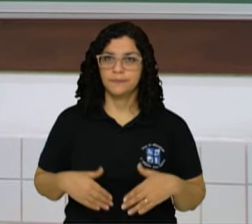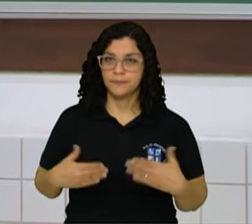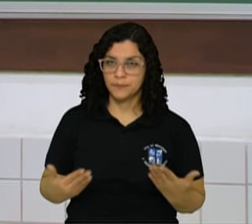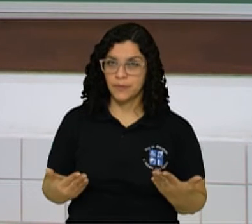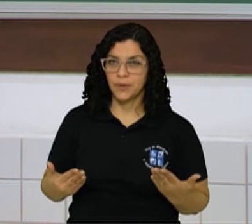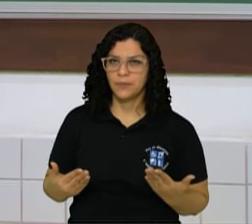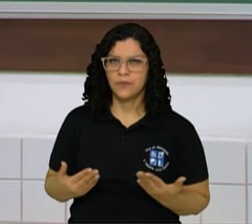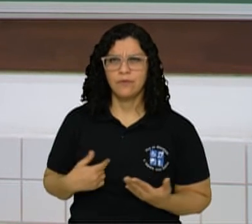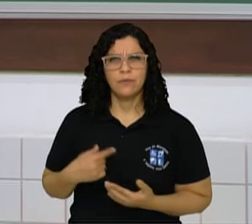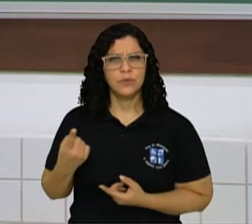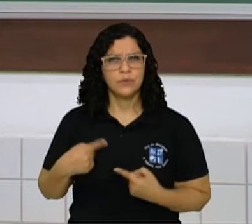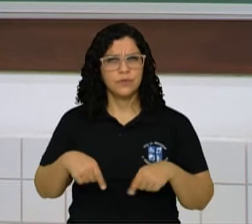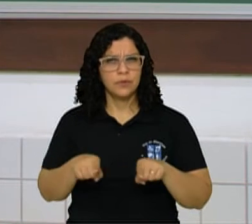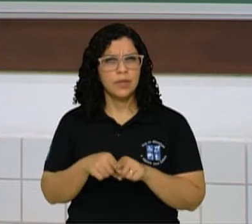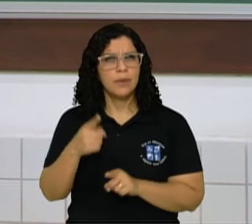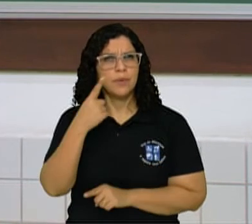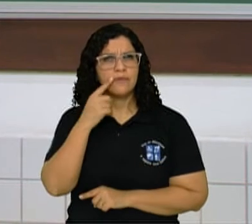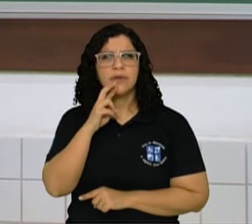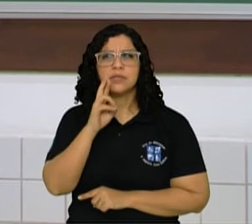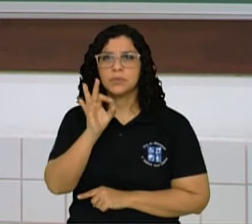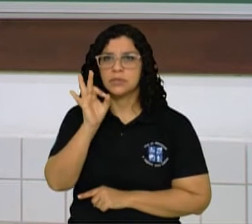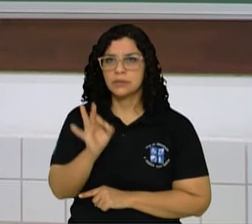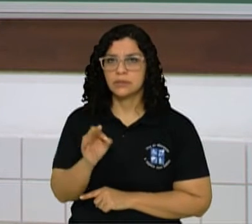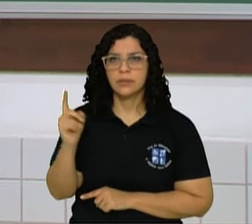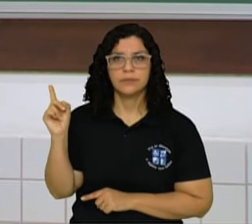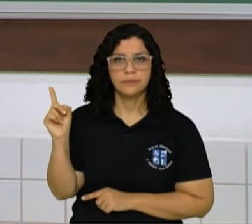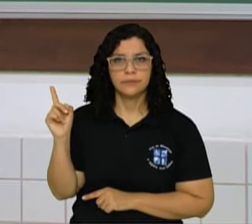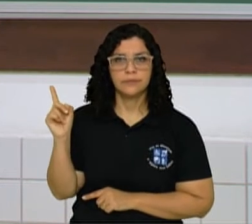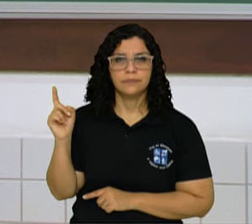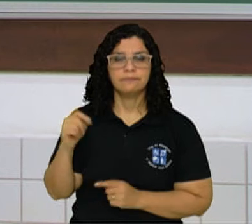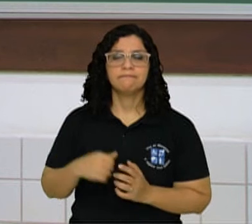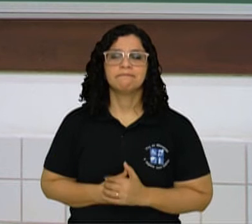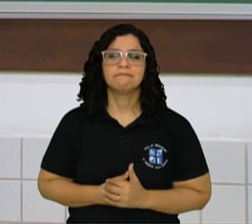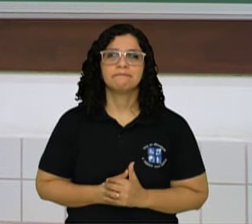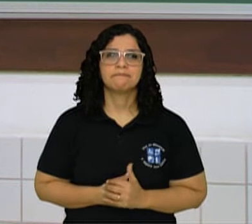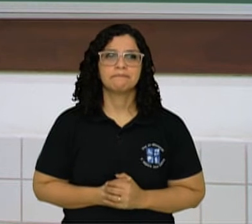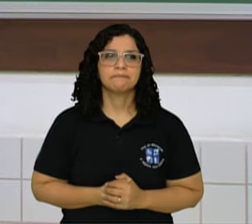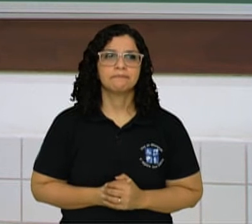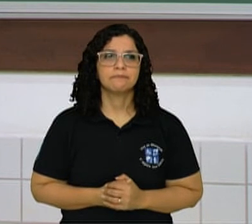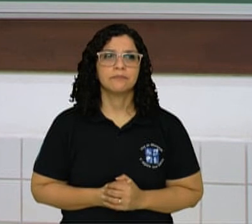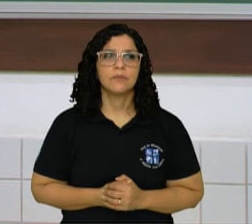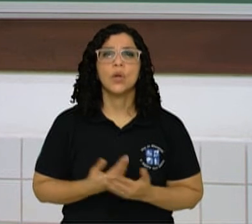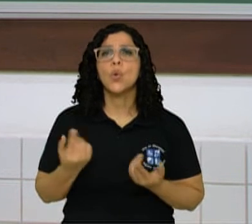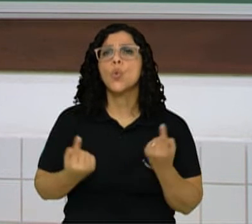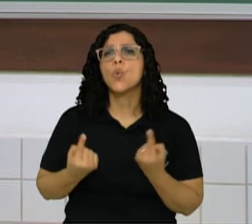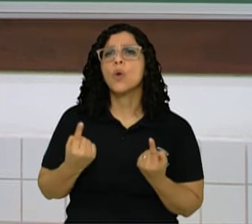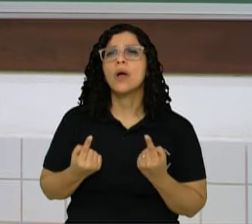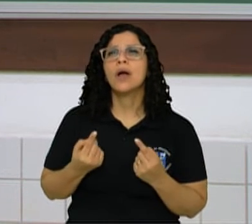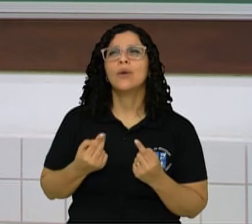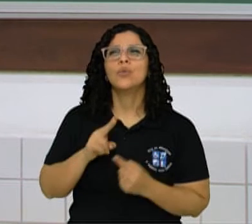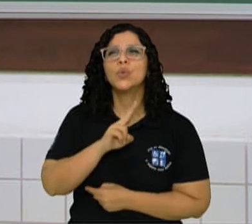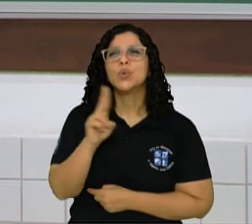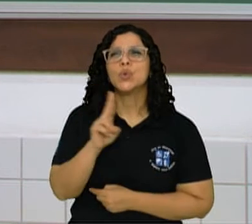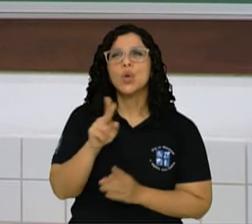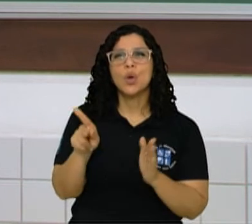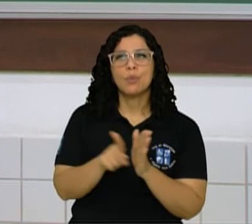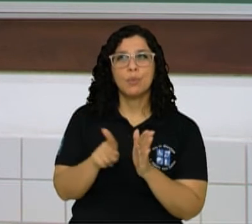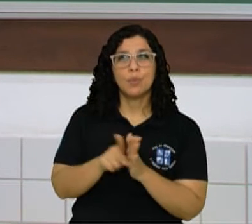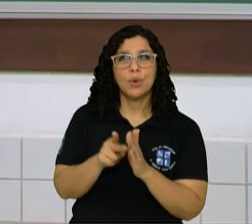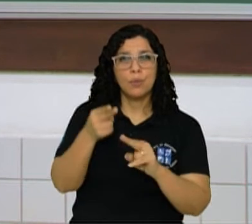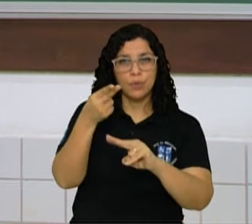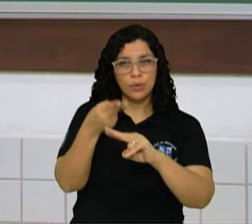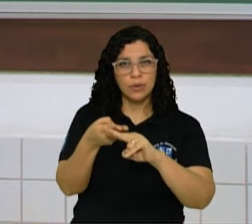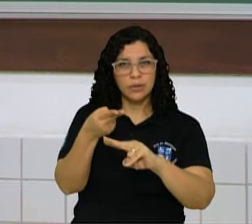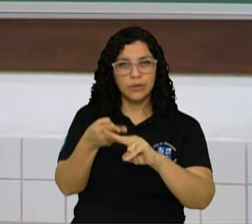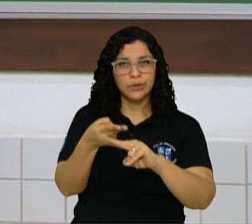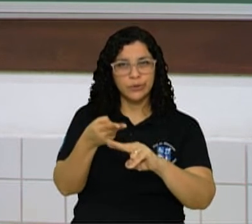Muito bem, pessoal. Então vamos voltar aqui com a alternativa correta. Então, qual que é assinale